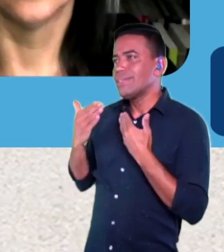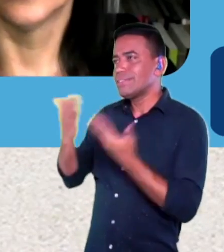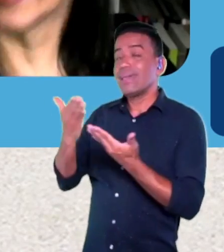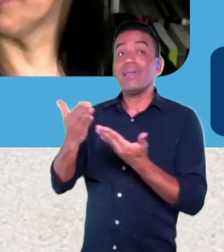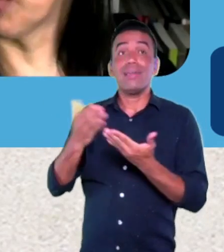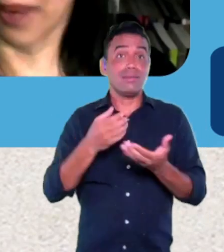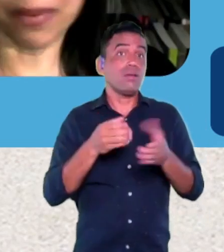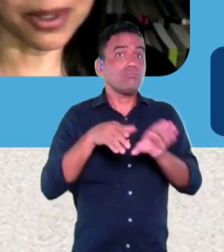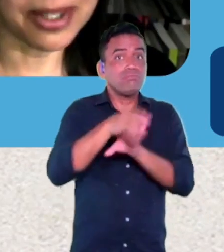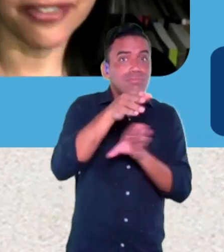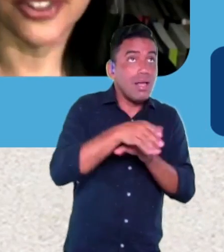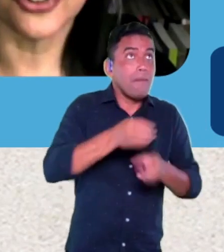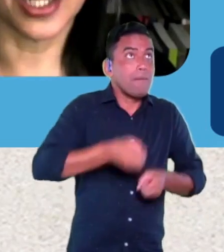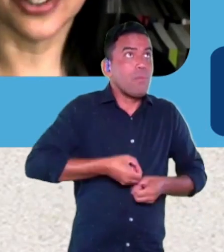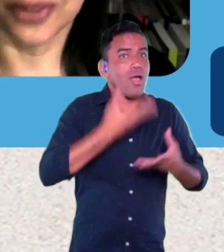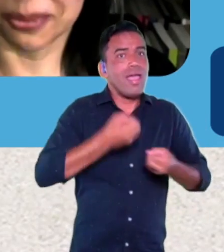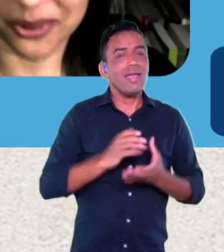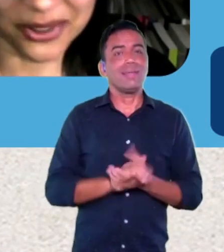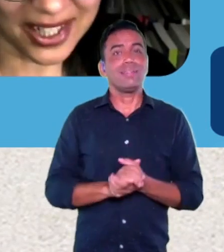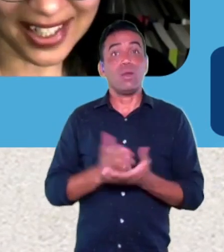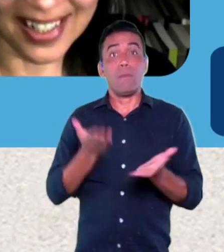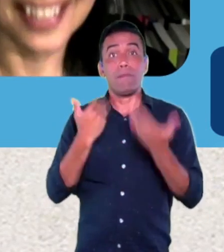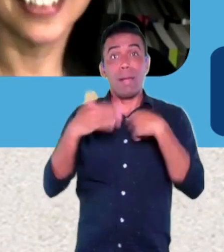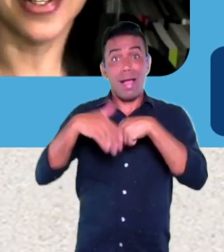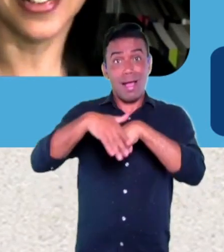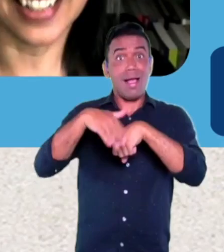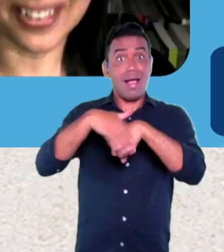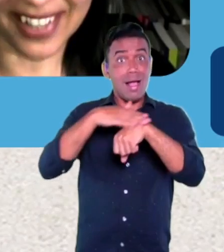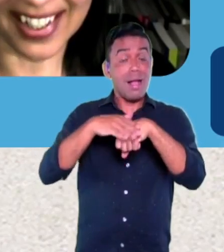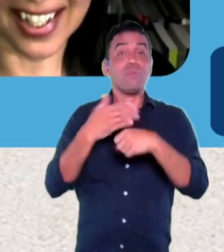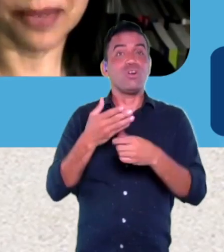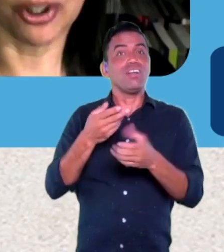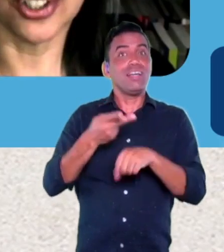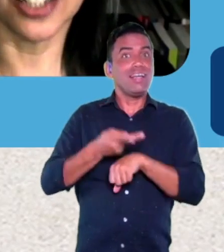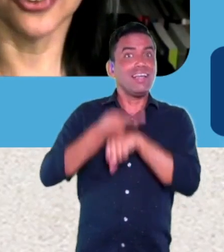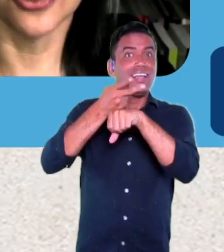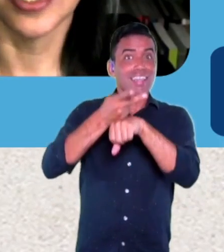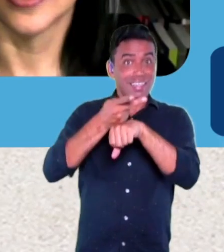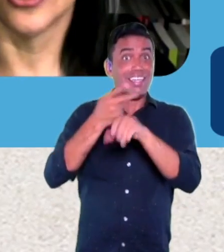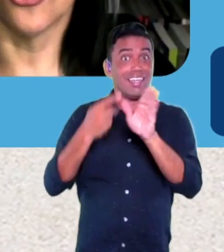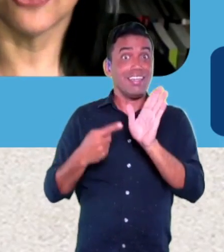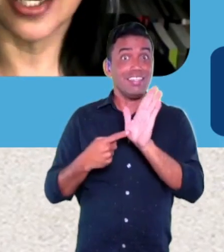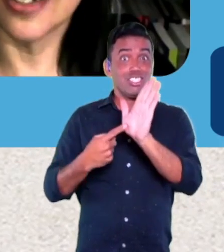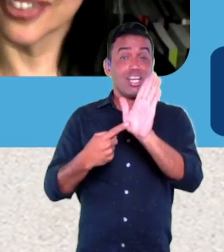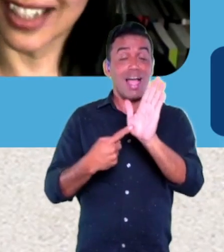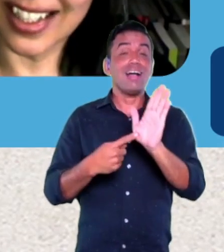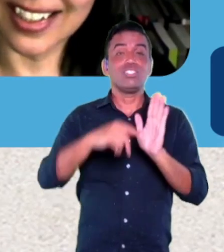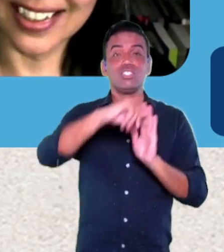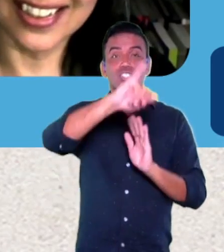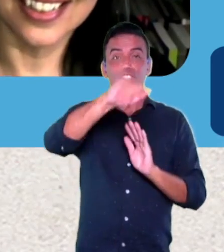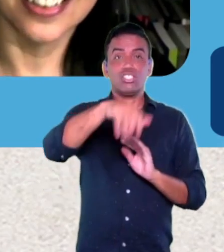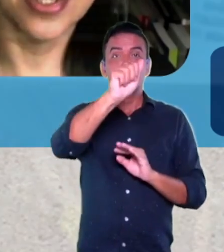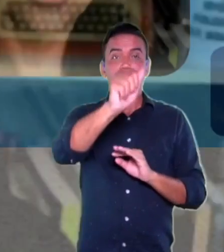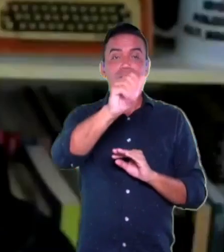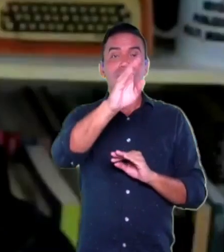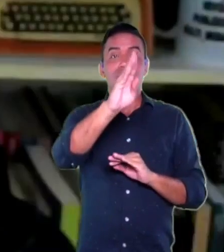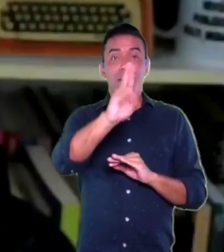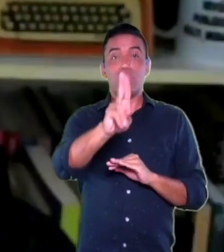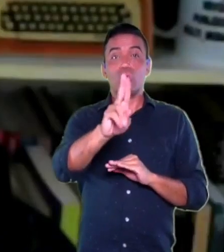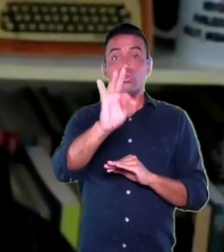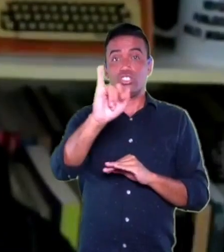poeta. Sempre o papo também foi indicado ao Jabuti, né? Tem que falar, projeto longevo desse,